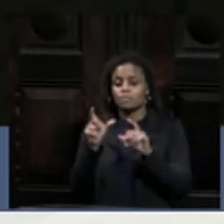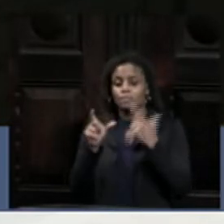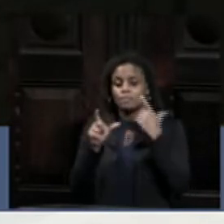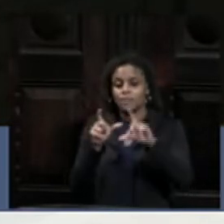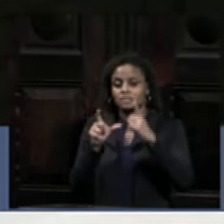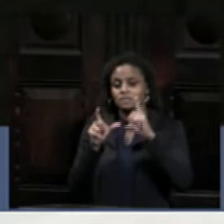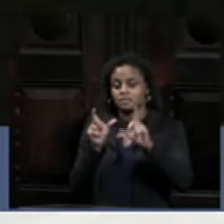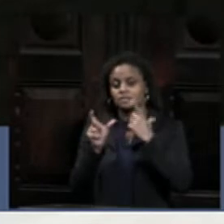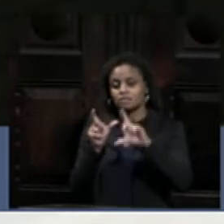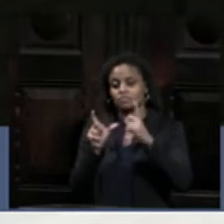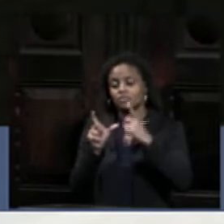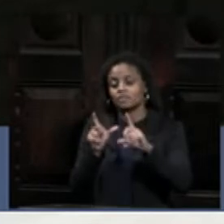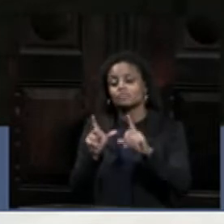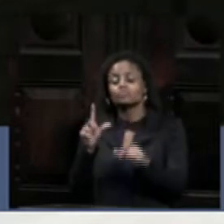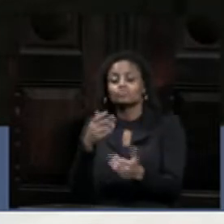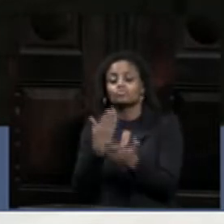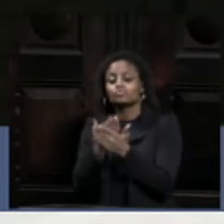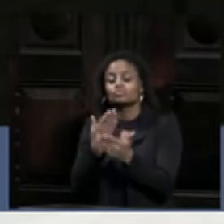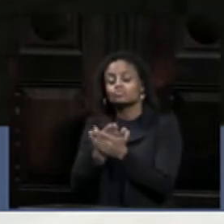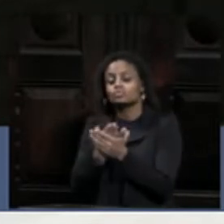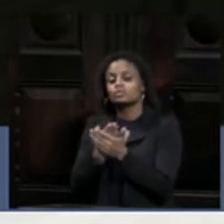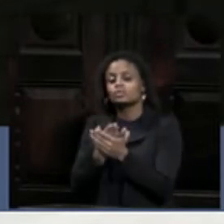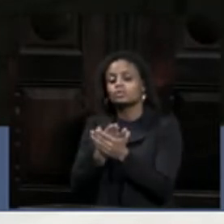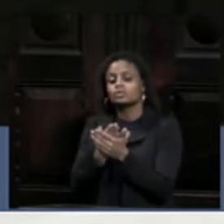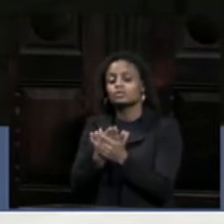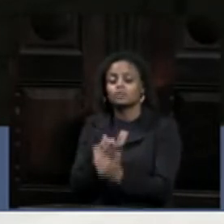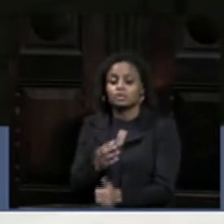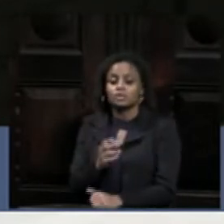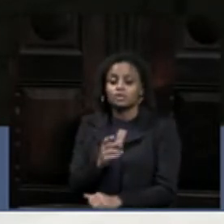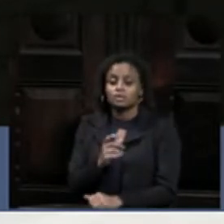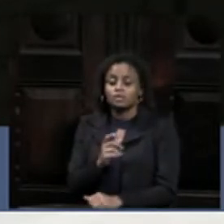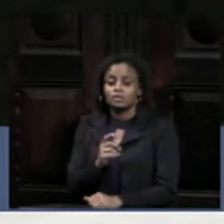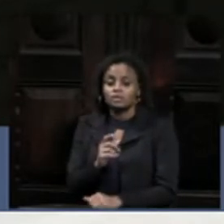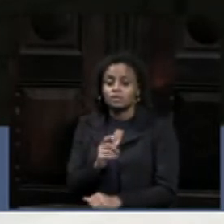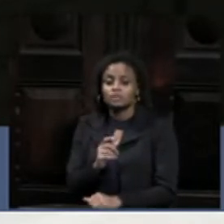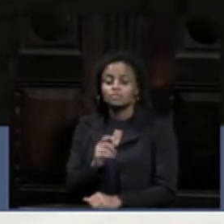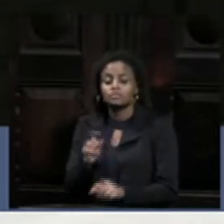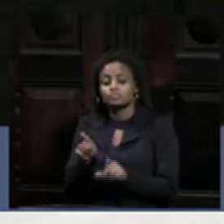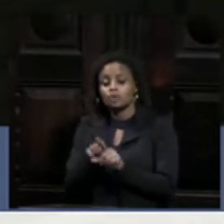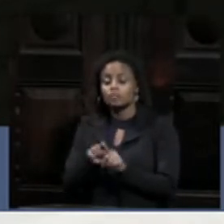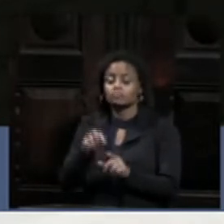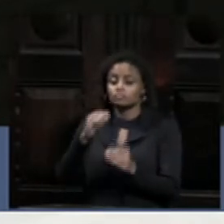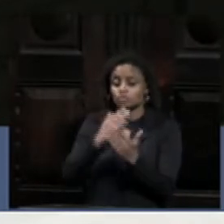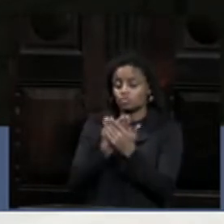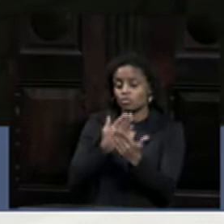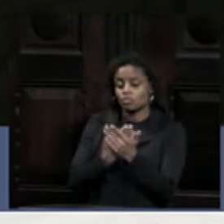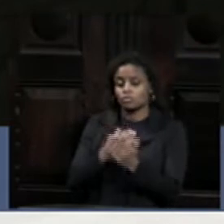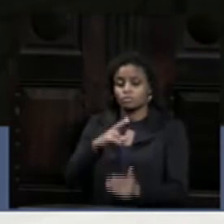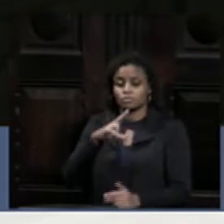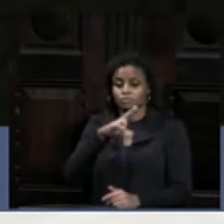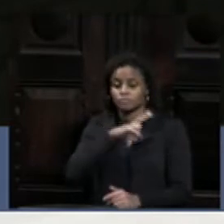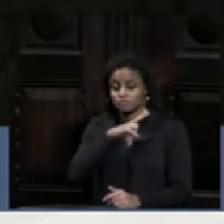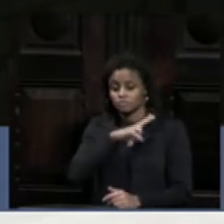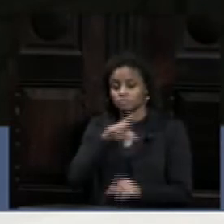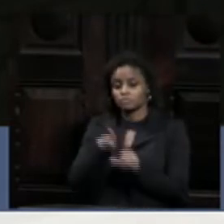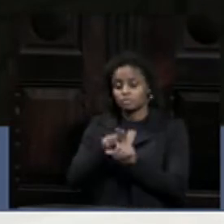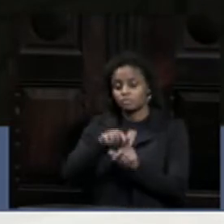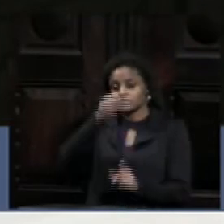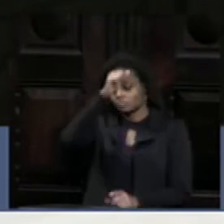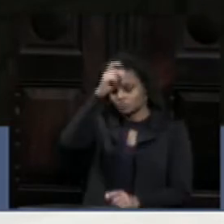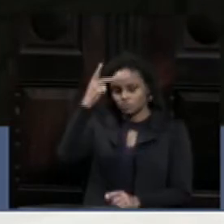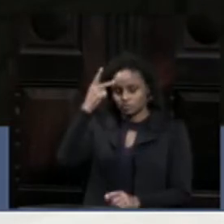privado. Tivemos um debate ontem sobre o refis. Quando chega na hora de fazer